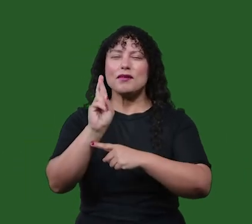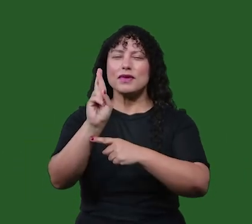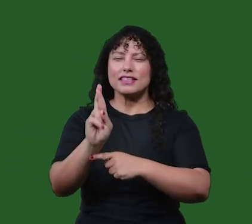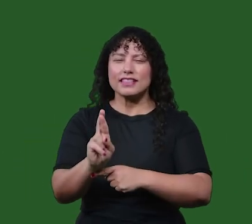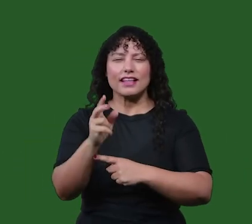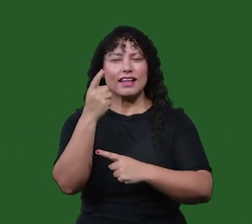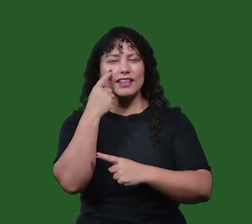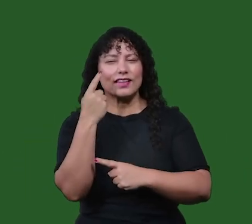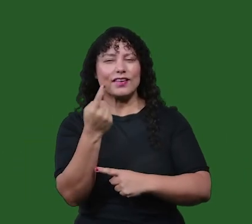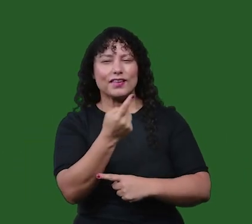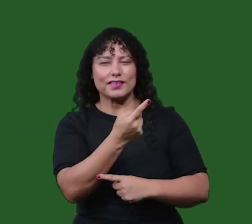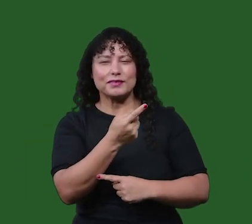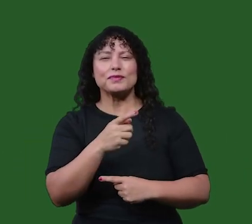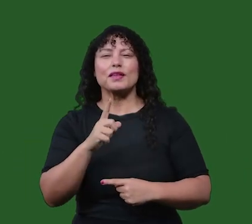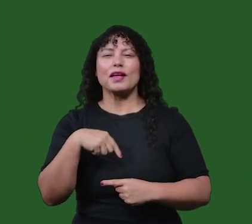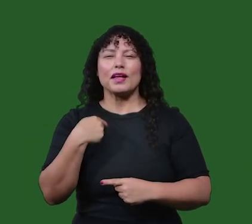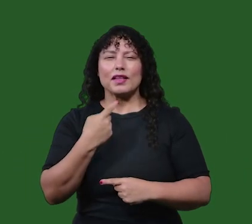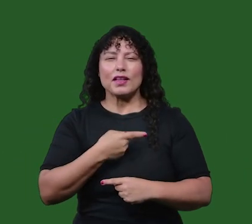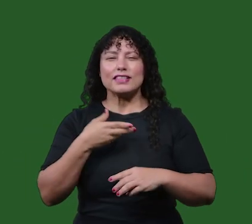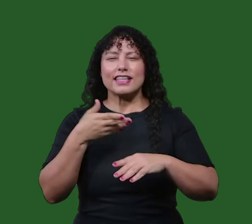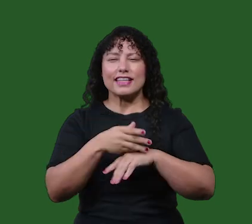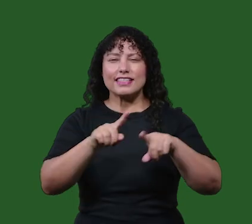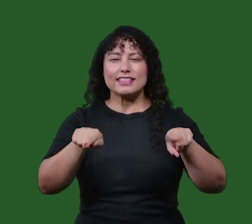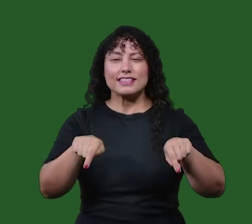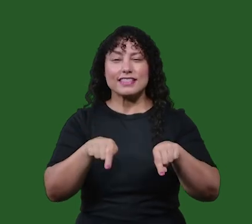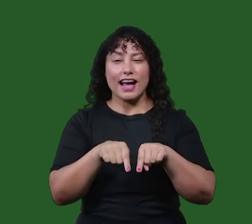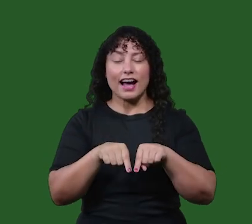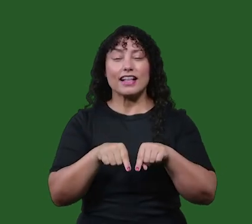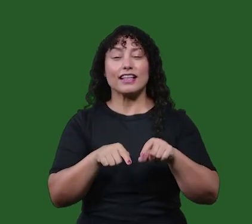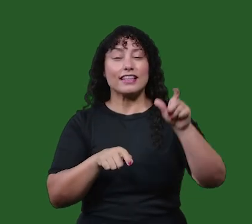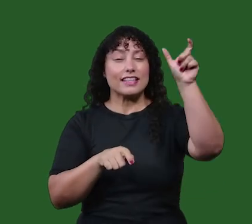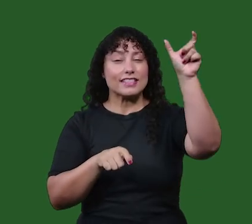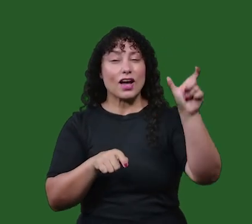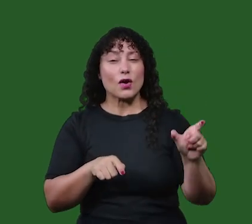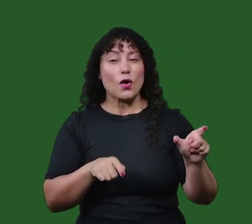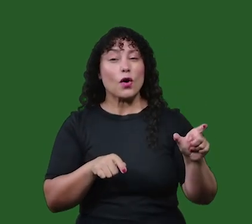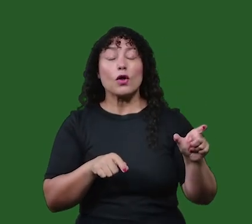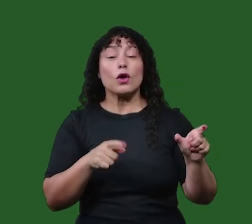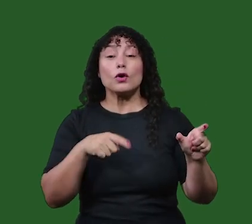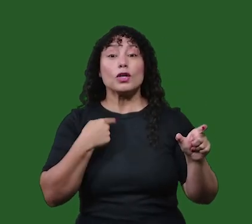é representada. Então, olha lá. A gente entra em sala e entramos aí nessa